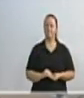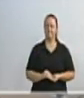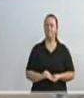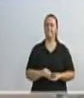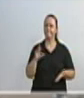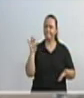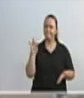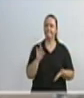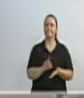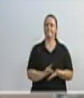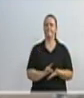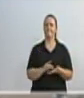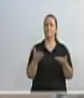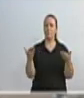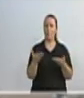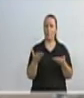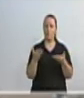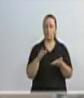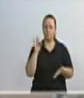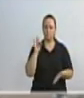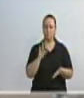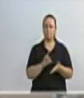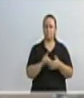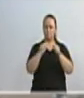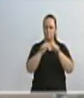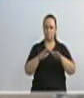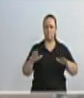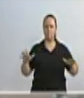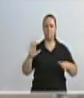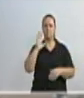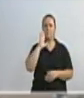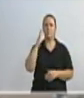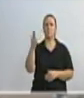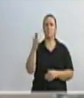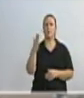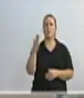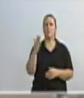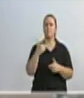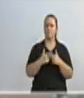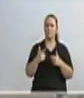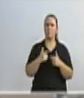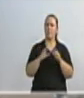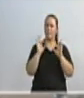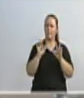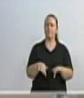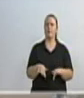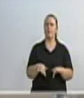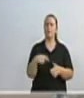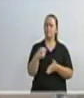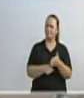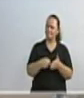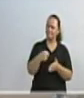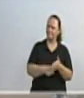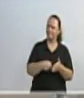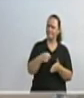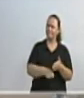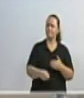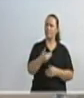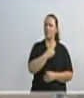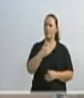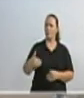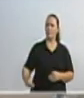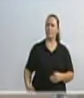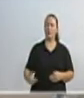essa audiência pública ela tenha um efeito, surte um efeito, e vamos cobrar. Vamos cobrar efetivamente do governo. Quero fazer parte